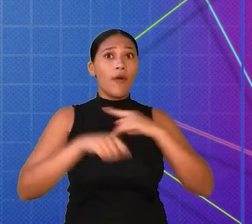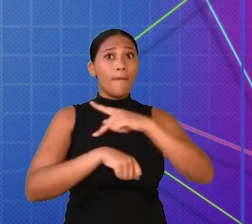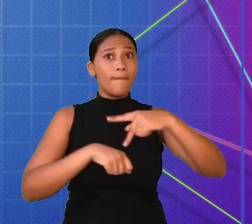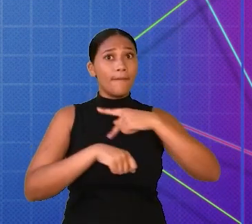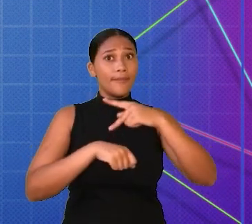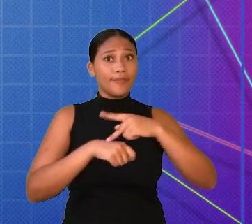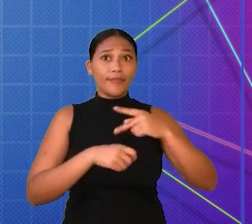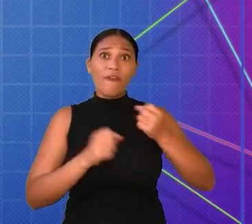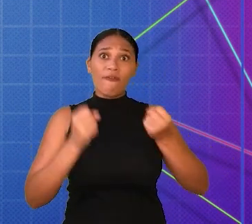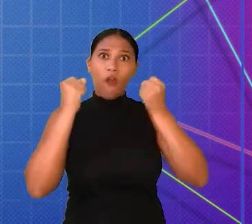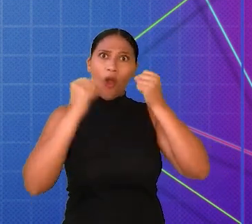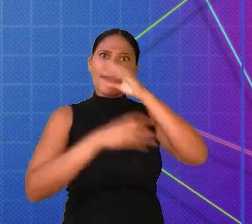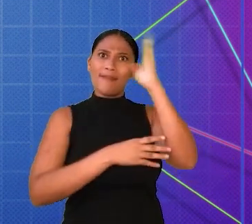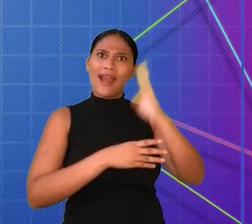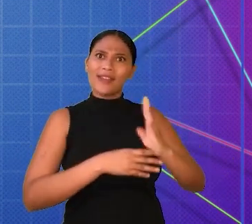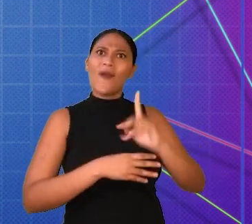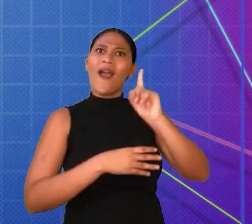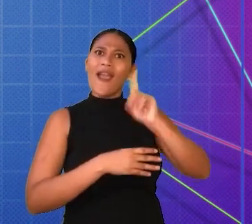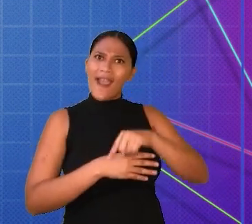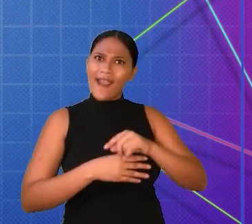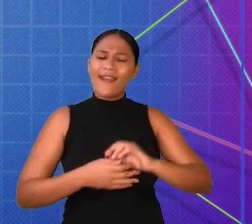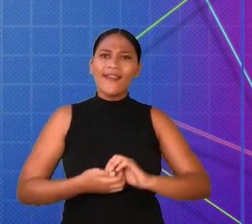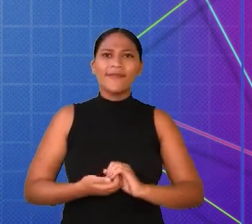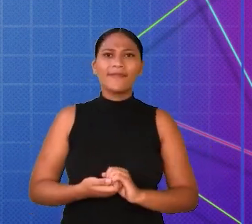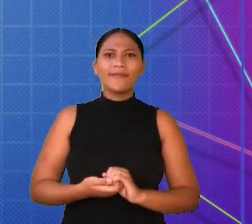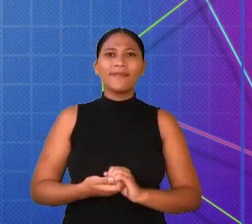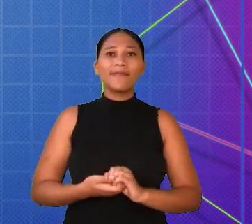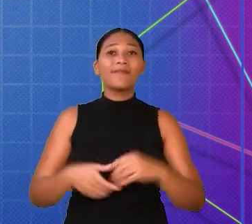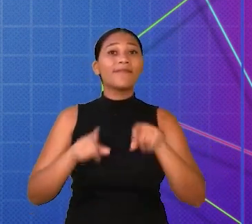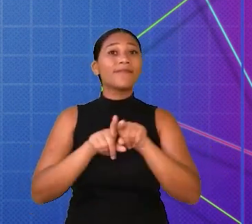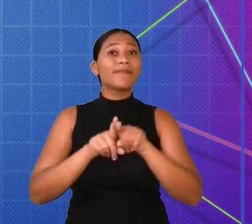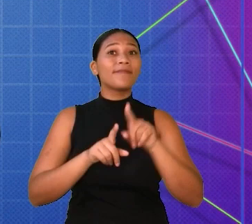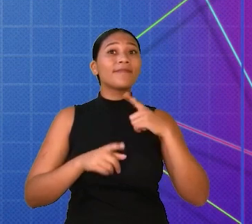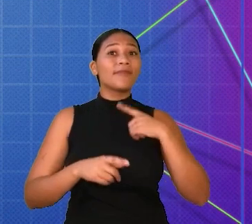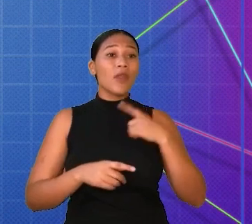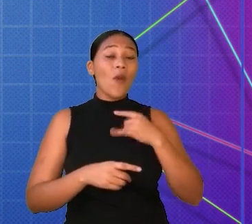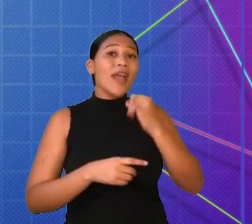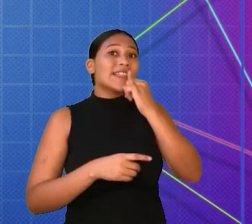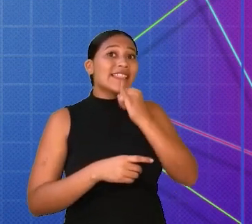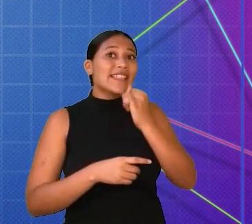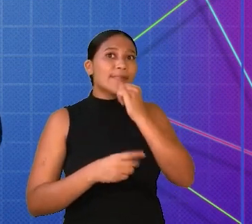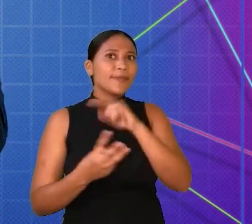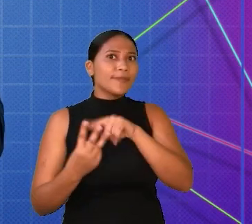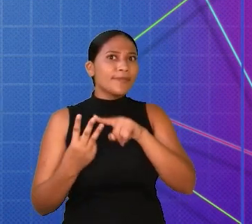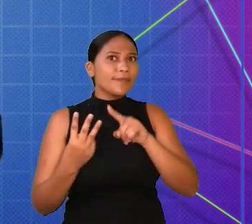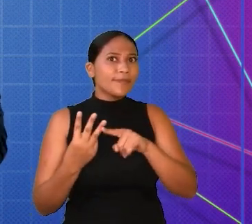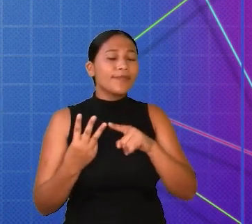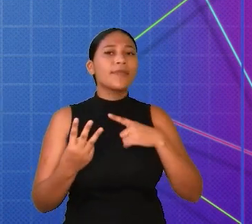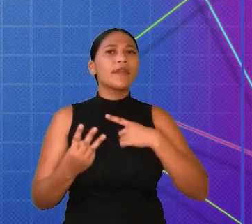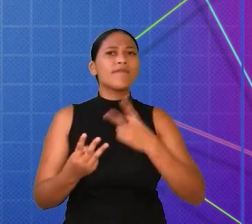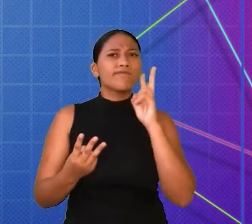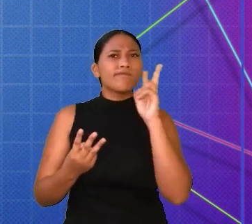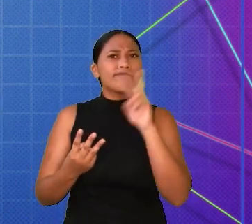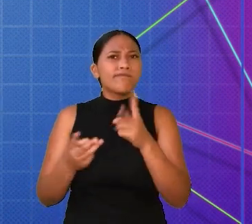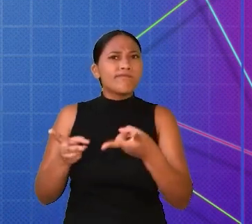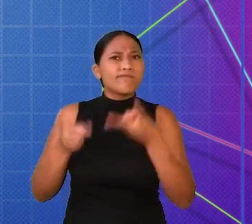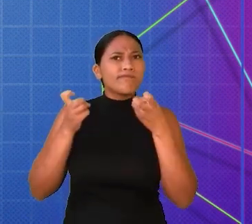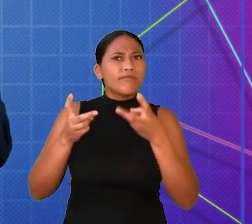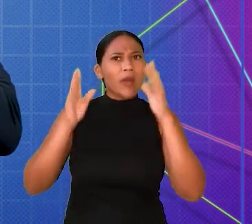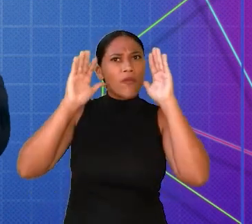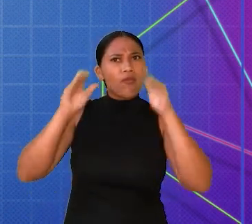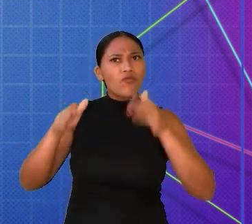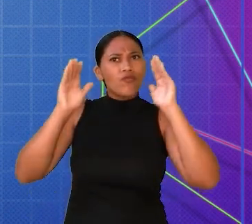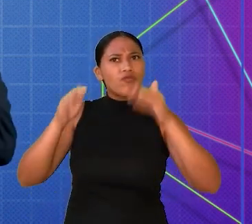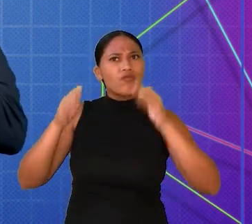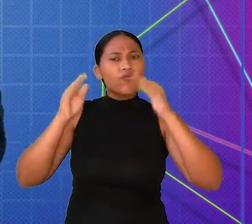para o cenário internacional, mostrando a força que o Brasil tem no mercado de jogos em geral. Levando em consideração o exemplo desses caras,